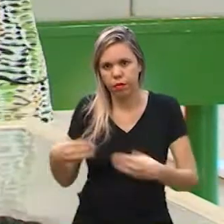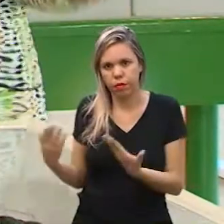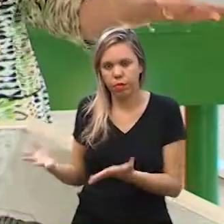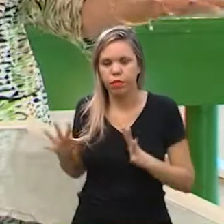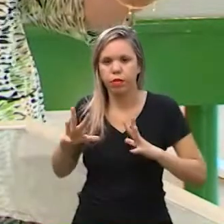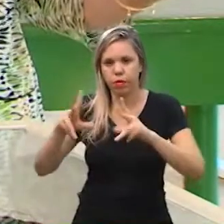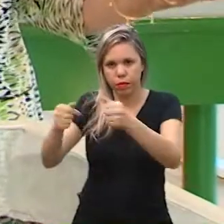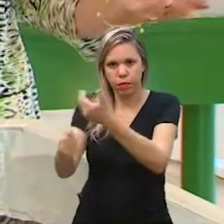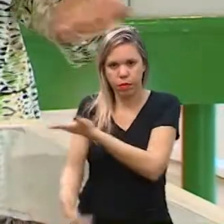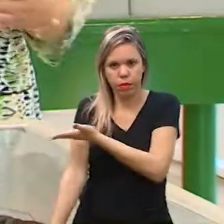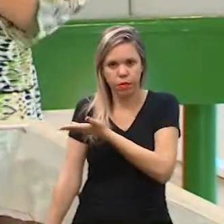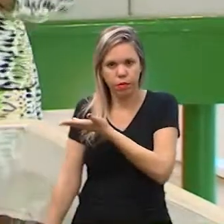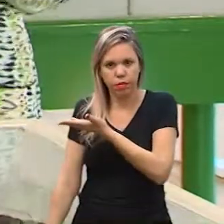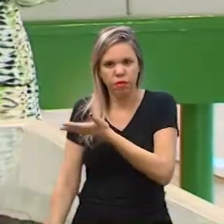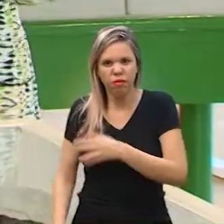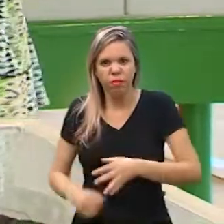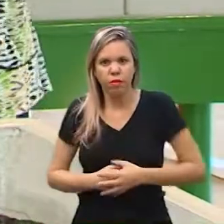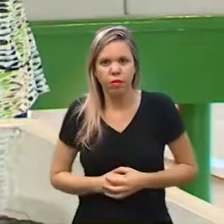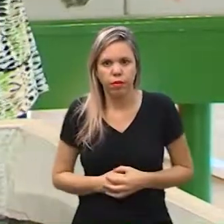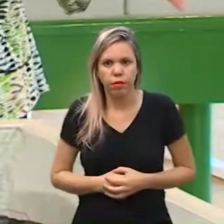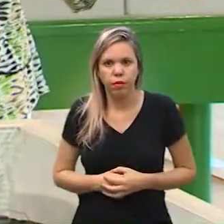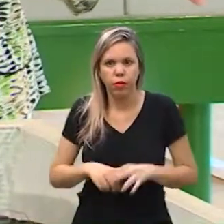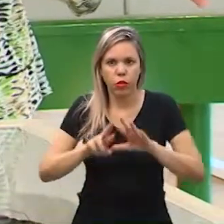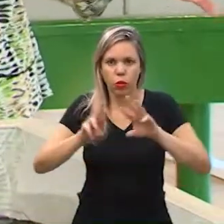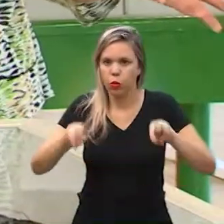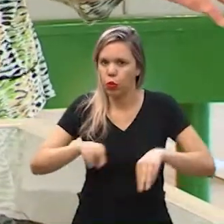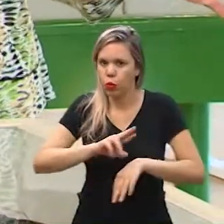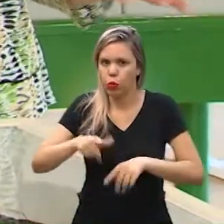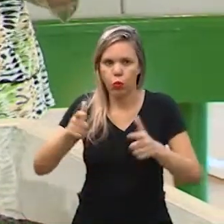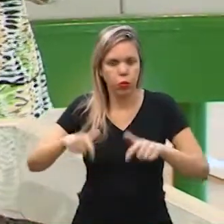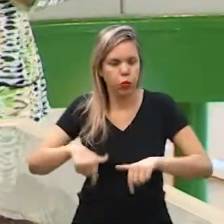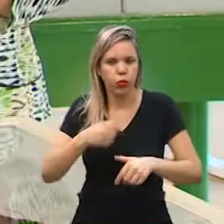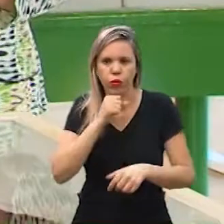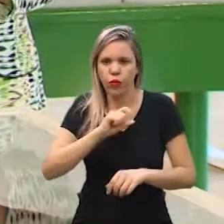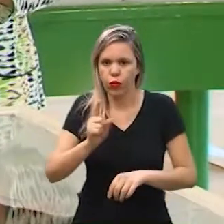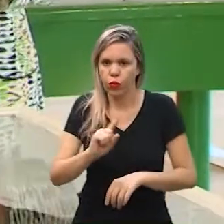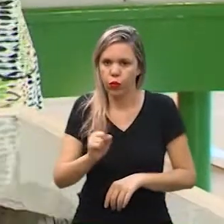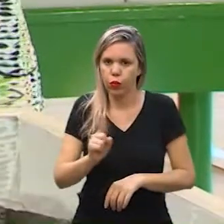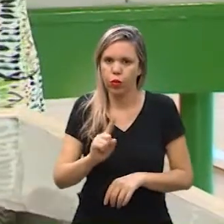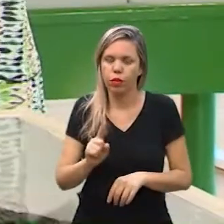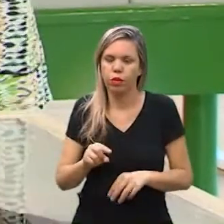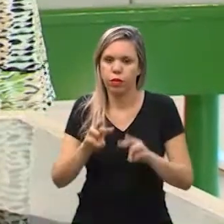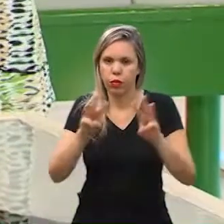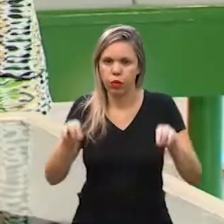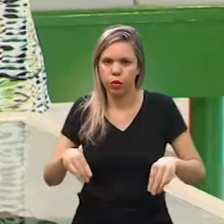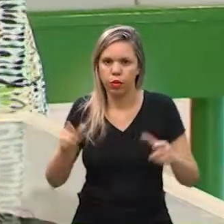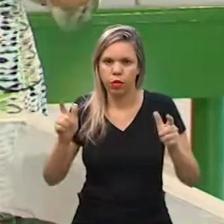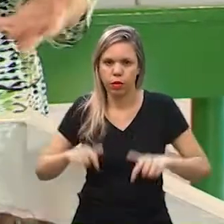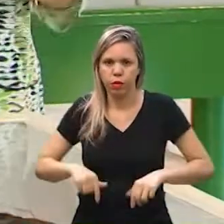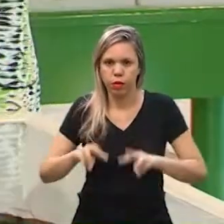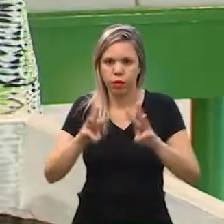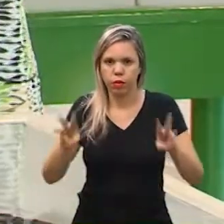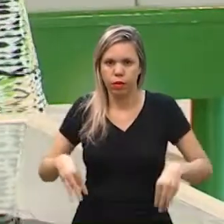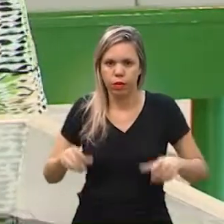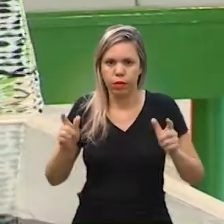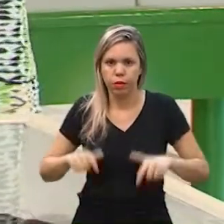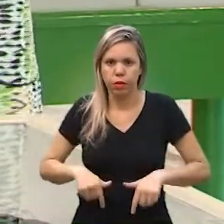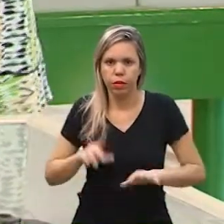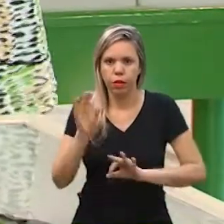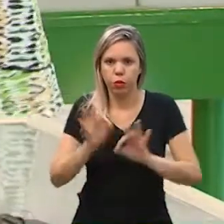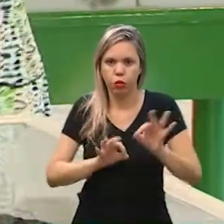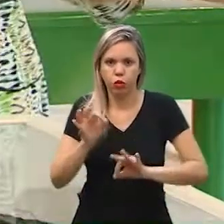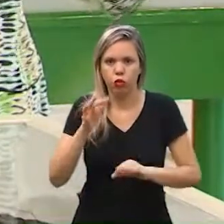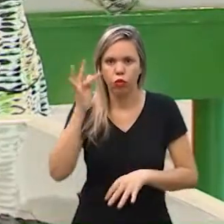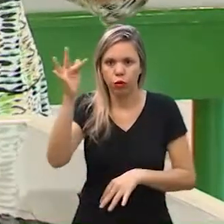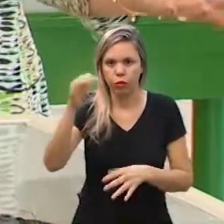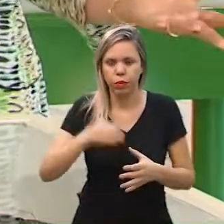é para todos. E no museu não é lugar de coisas velhas, muito pelo contrário. O museu é lugar de se projetar